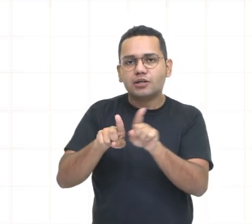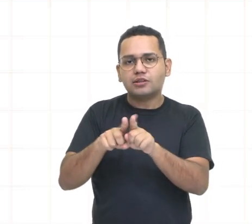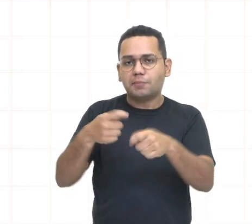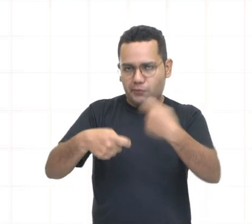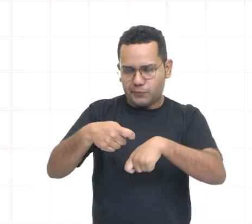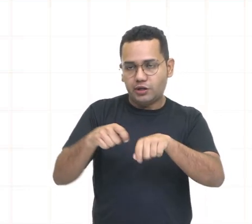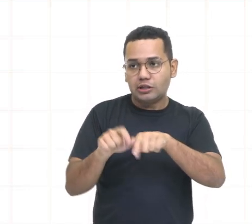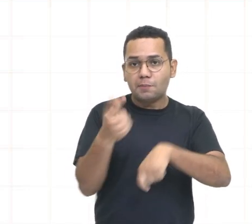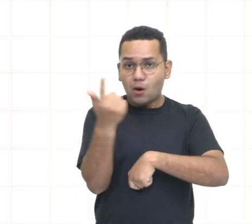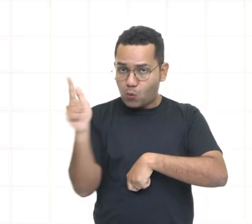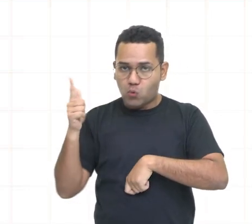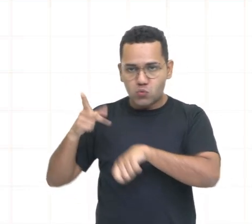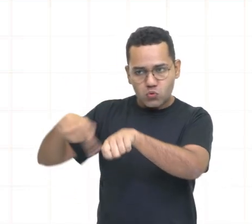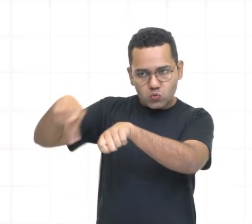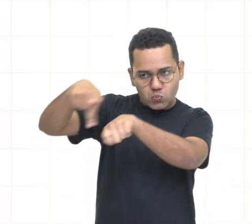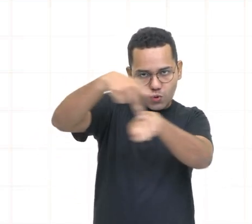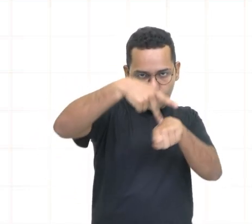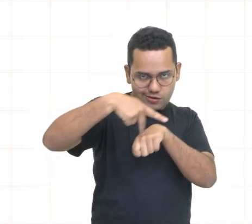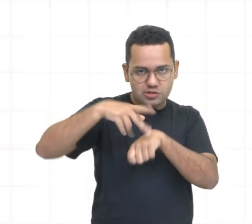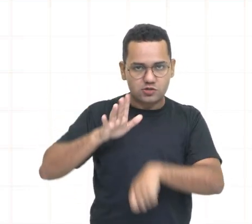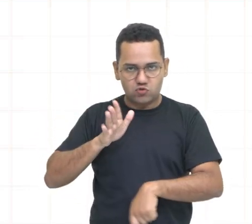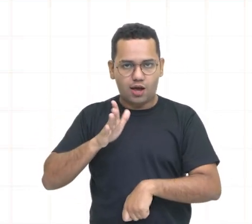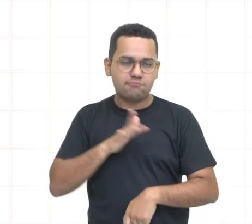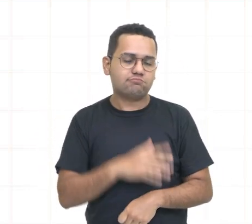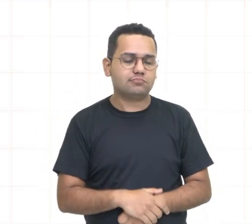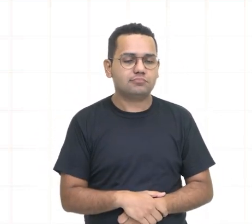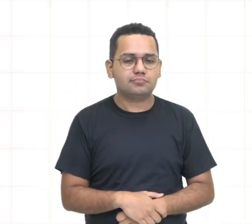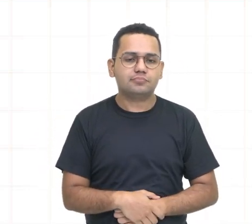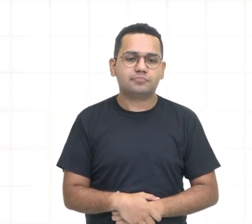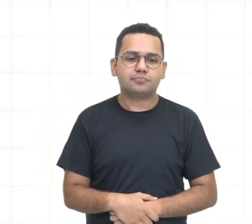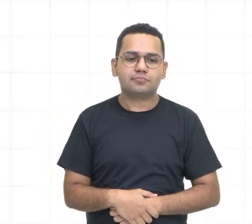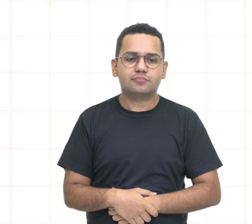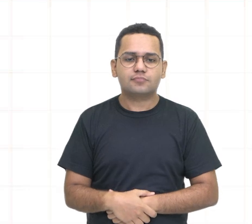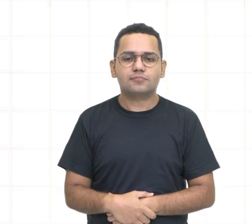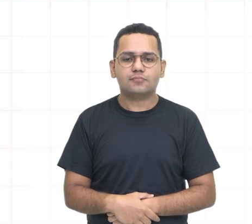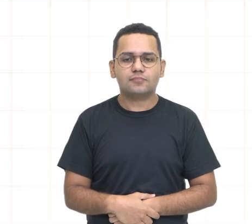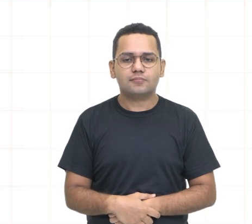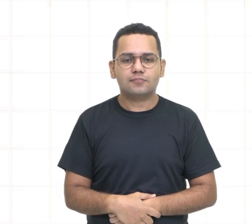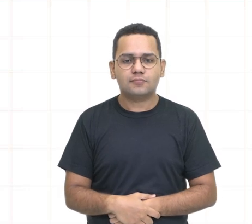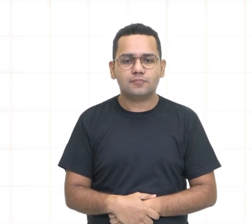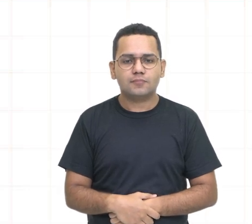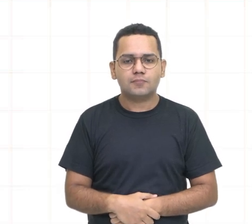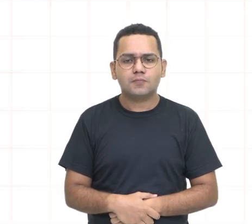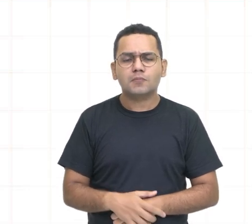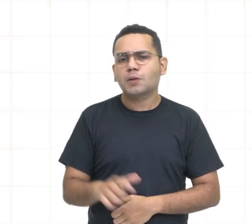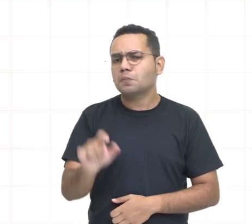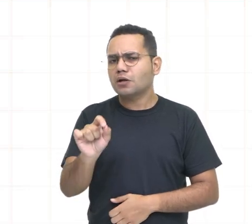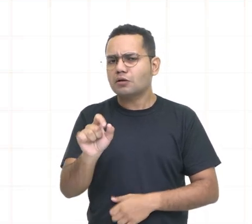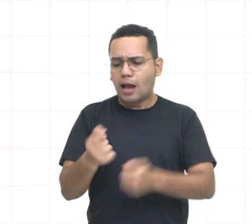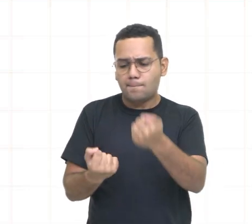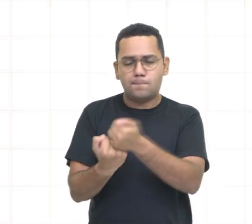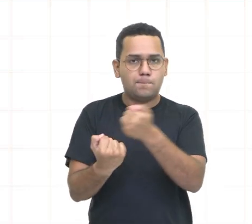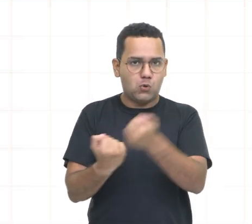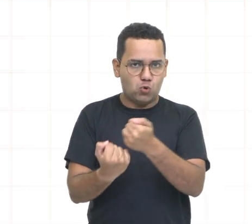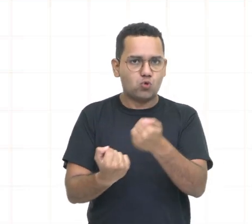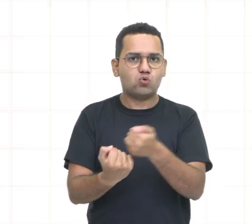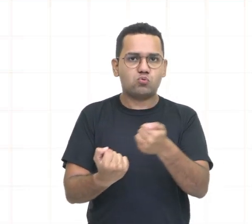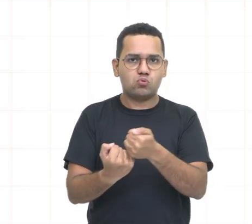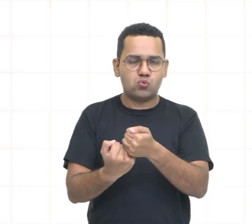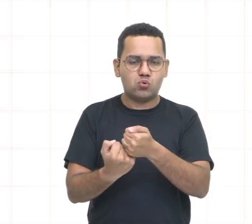econômica voltada para o externo, né, mas de o quê? De fortalecimento regional,